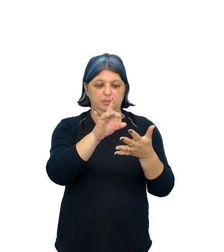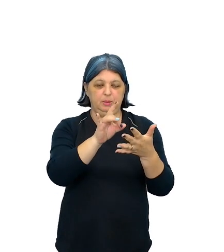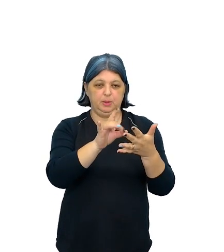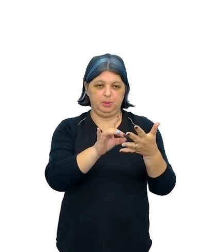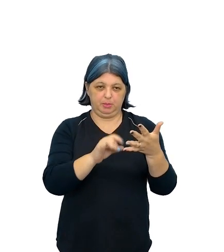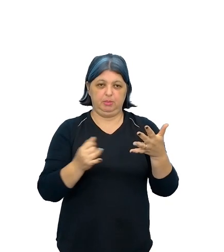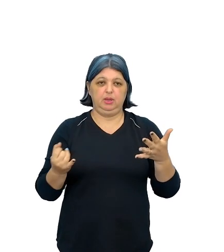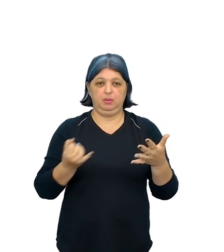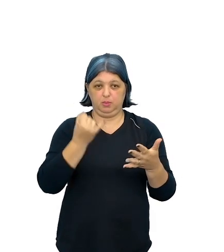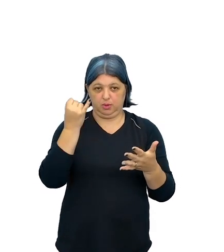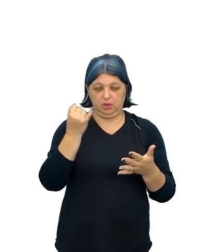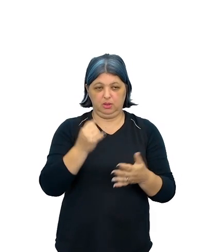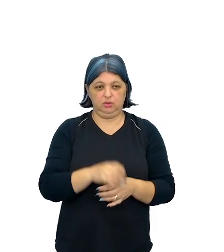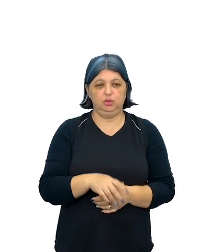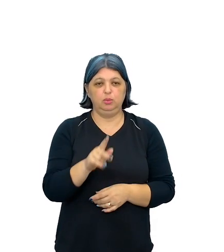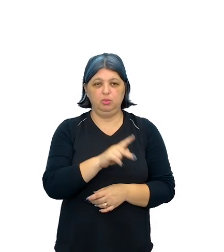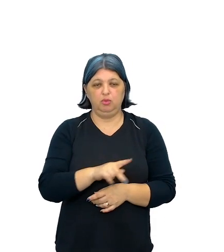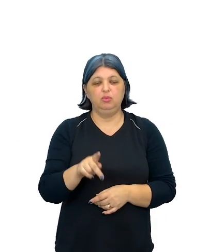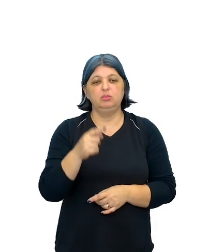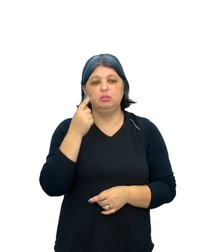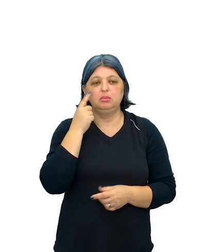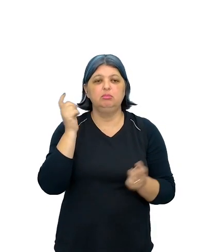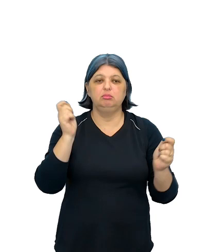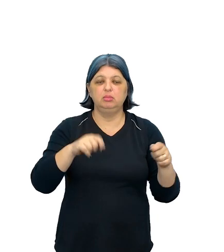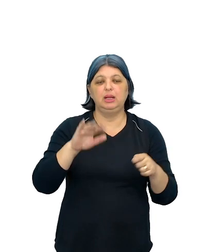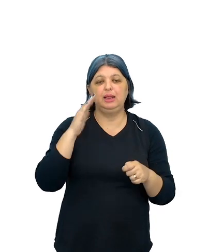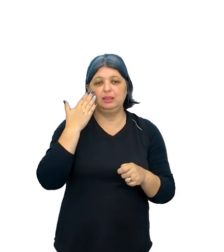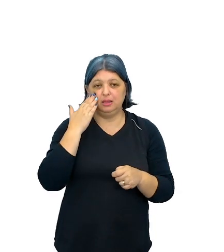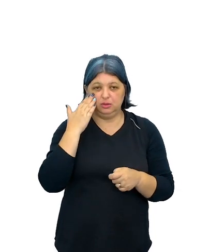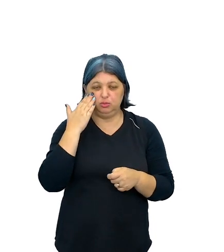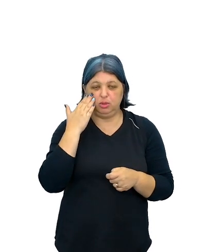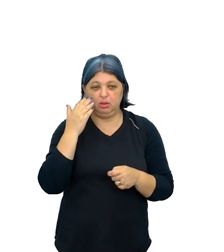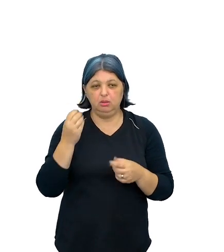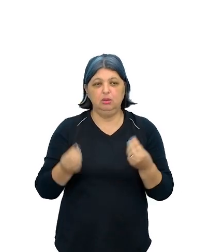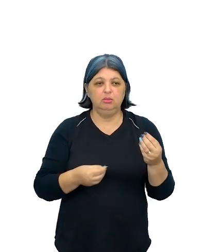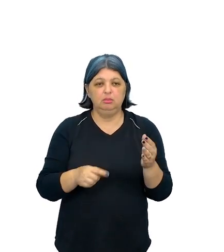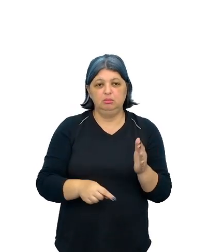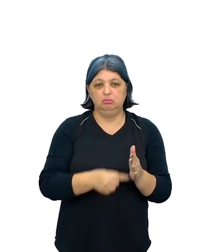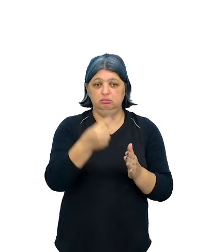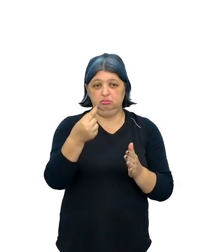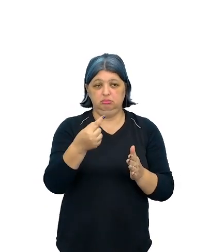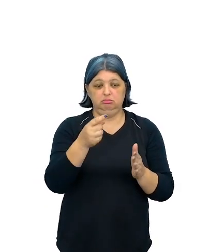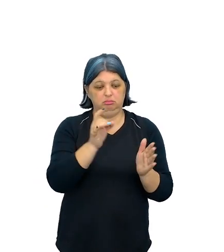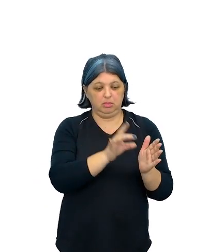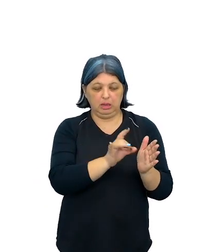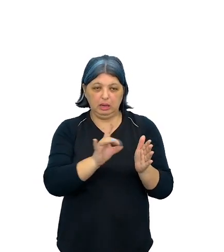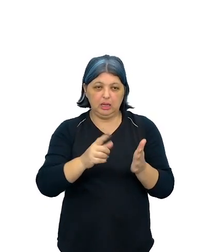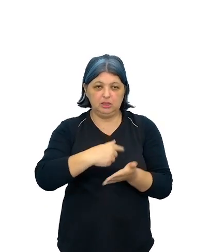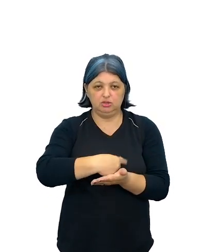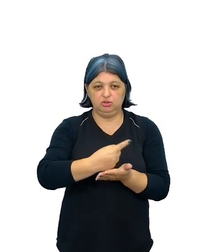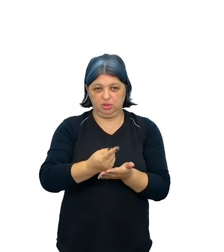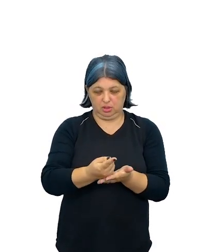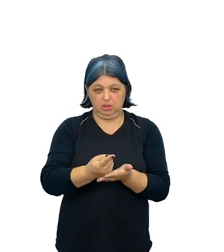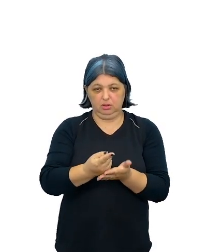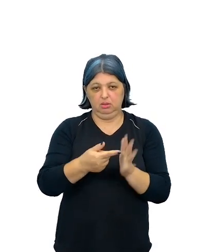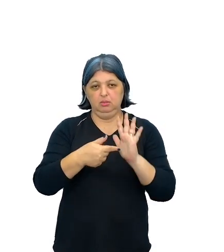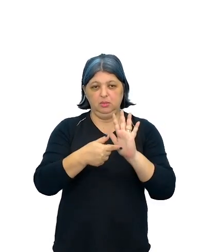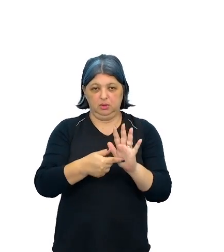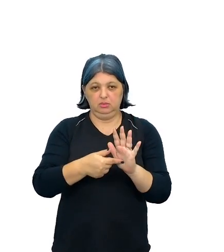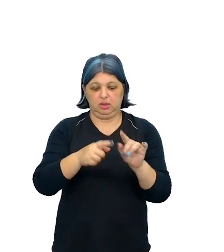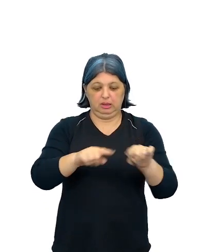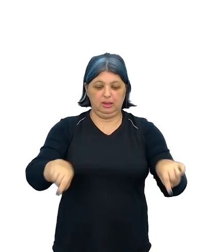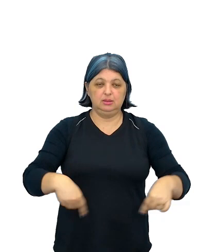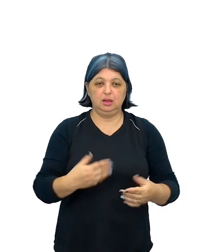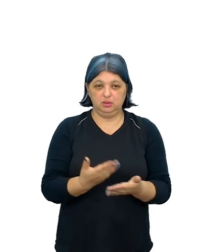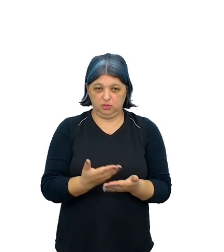muito importantes, né, professores, para que se possa compreender, né, o percurso de cada gênero apresentado em sala de